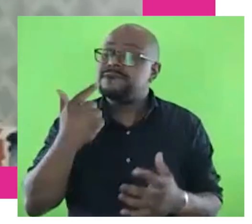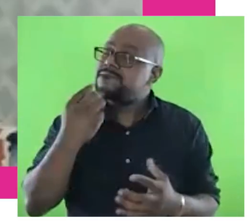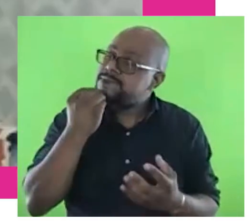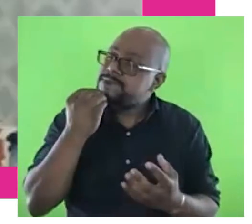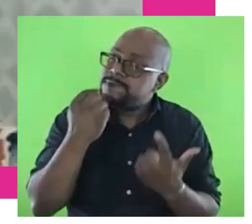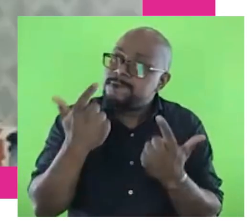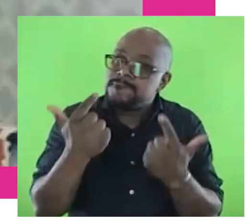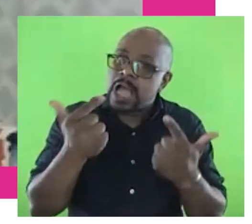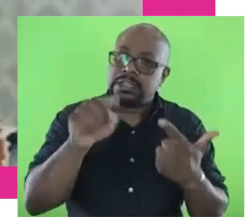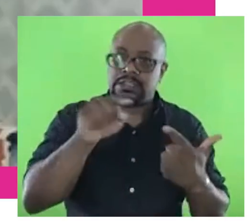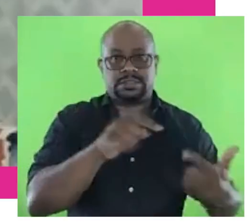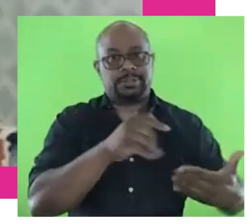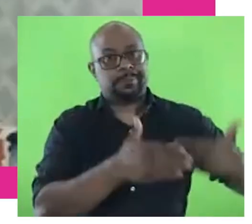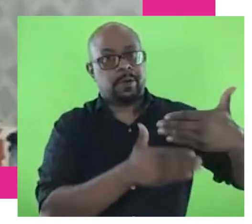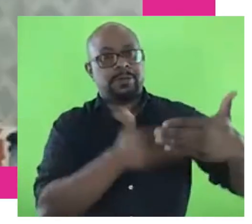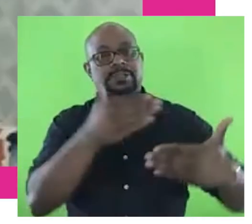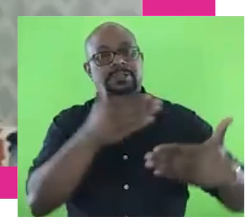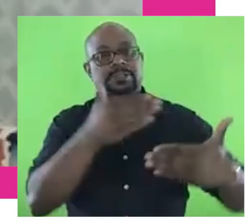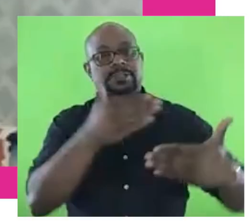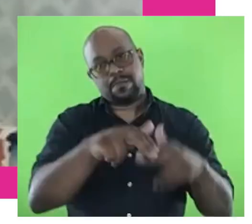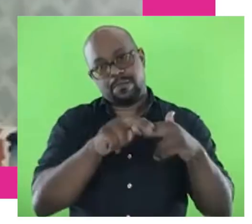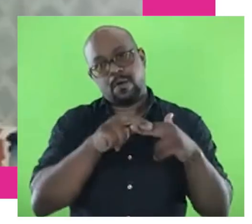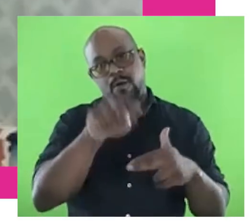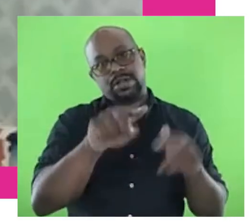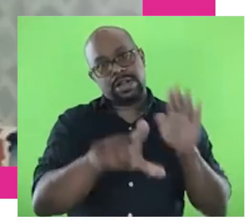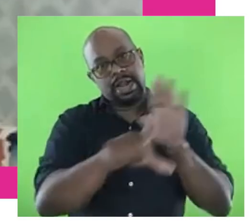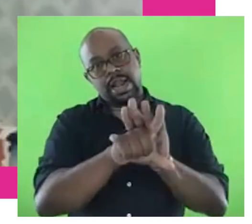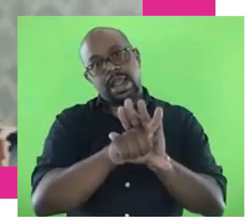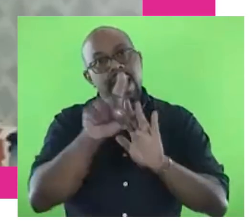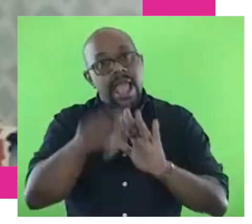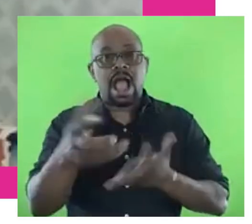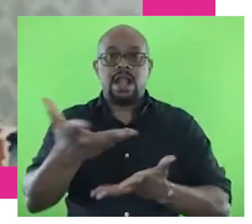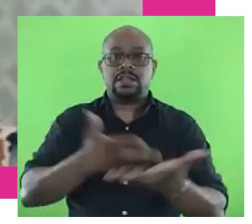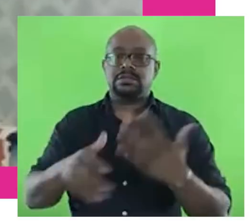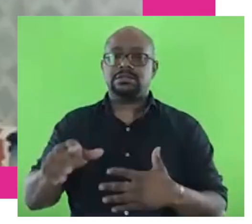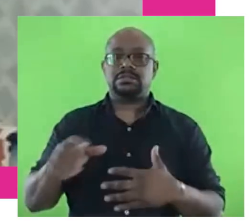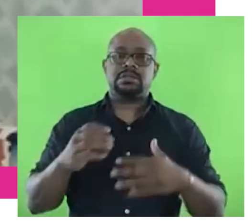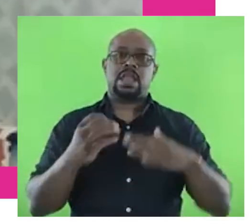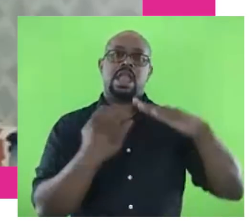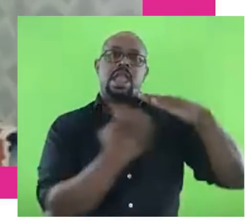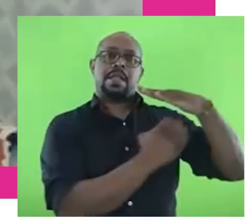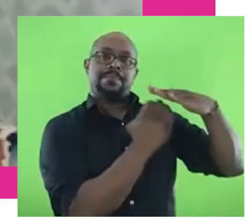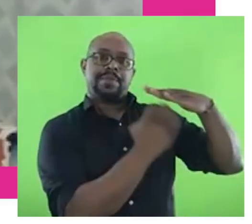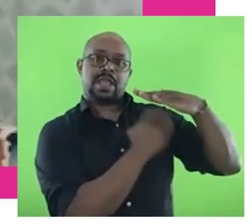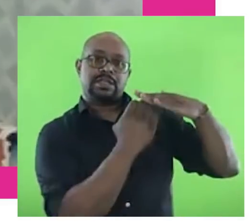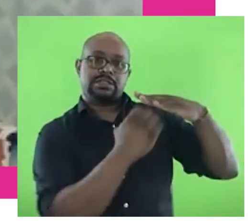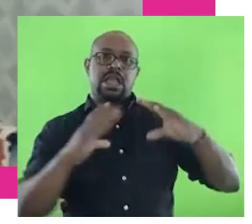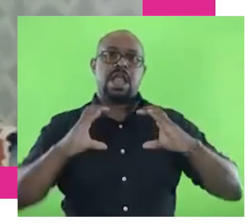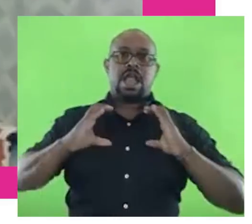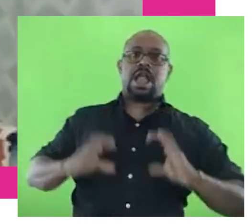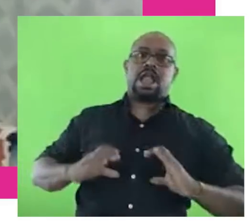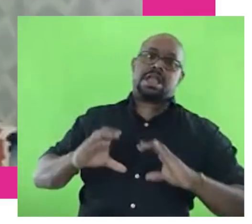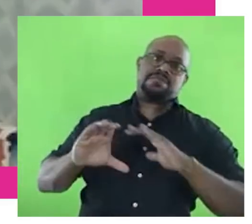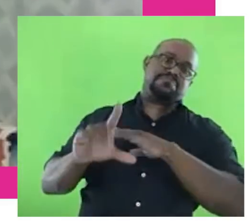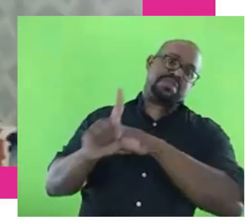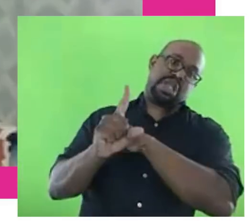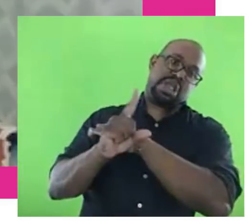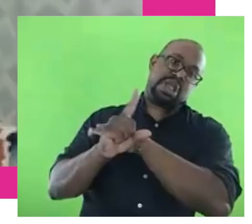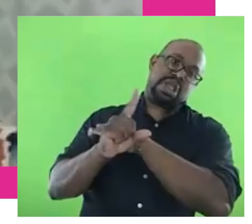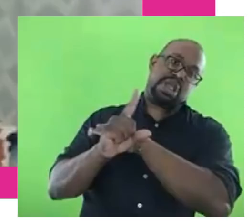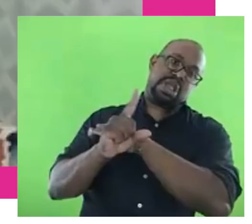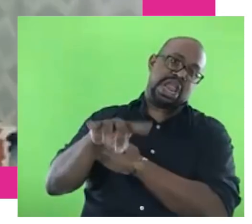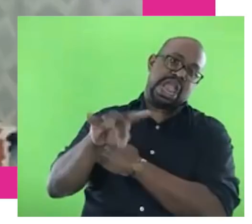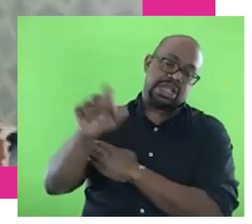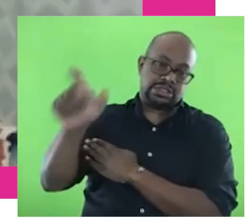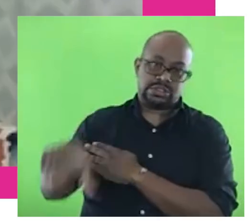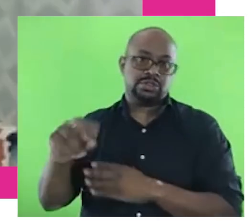desse processo, e advindo da lei, é a relação entre empresa e cliente, empresa titular de dados, seja esse titular de dados um